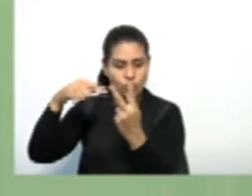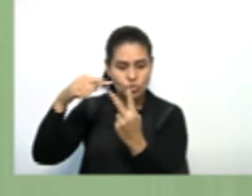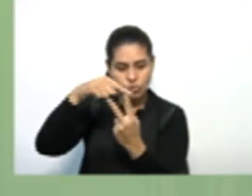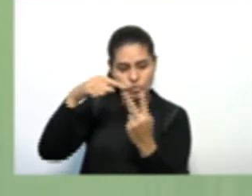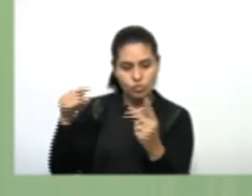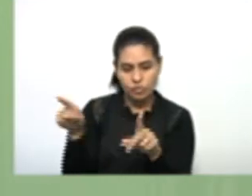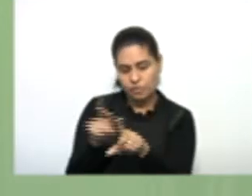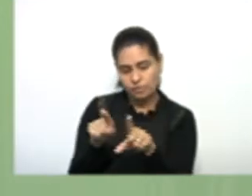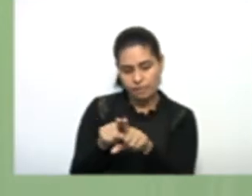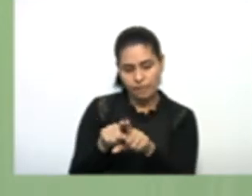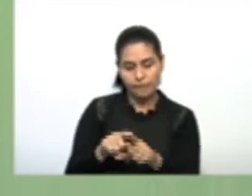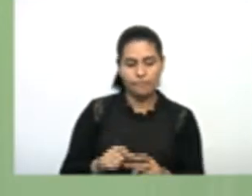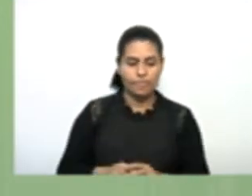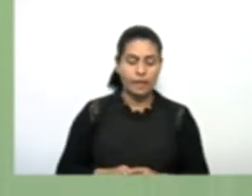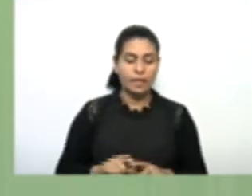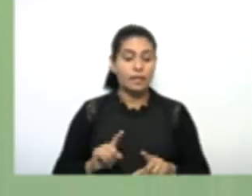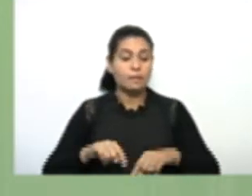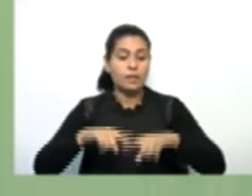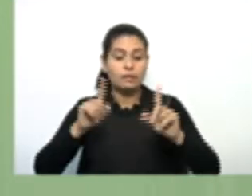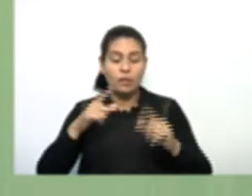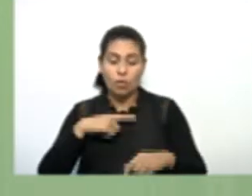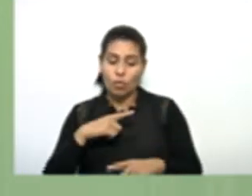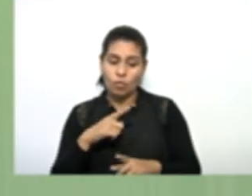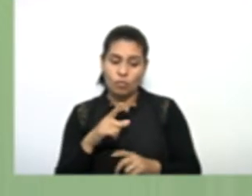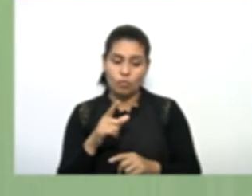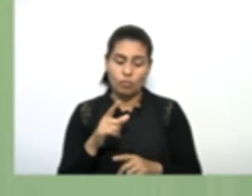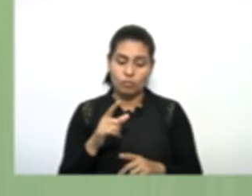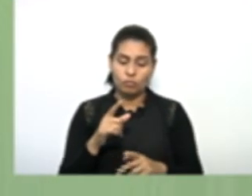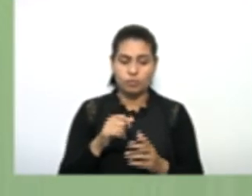social, entre outros.